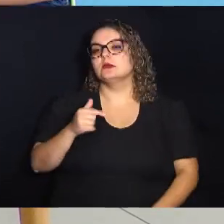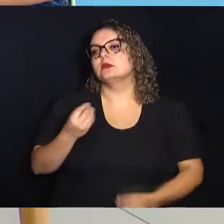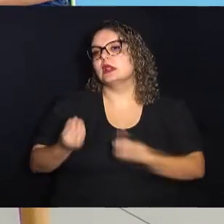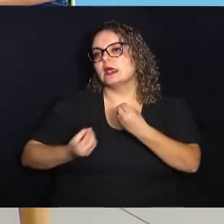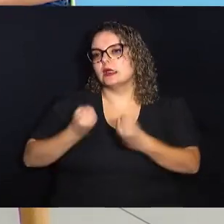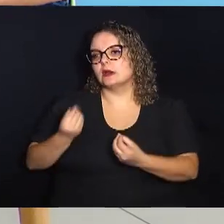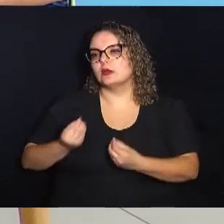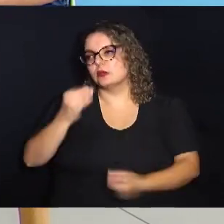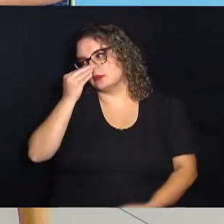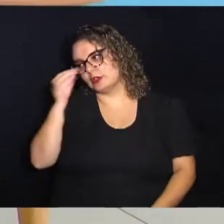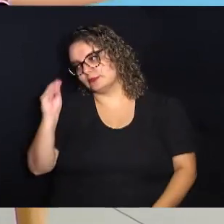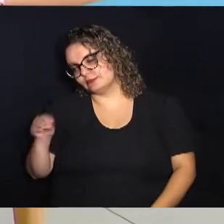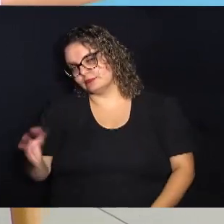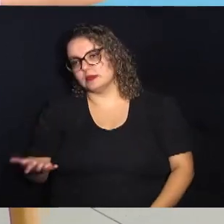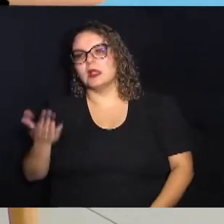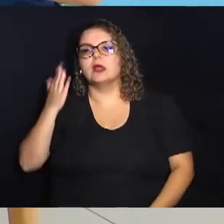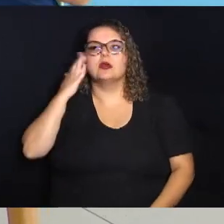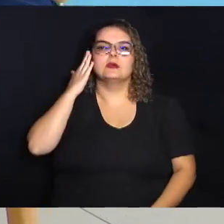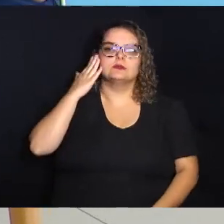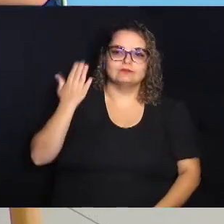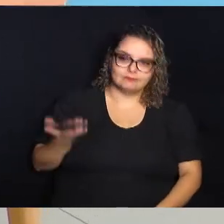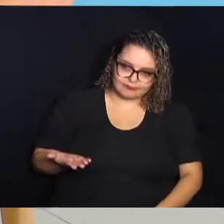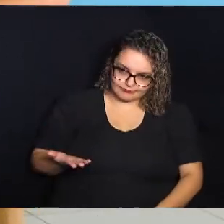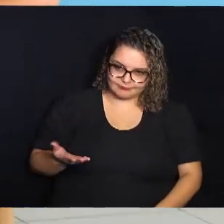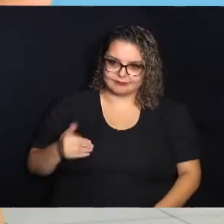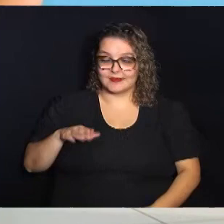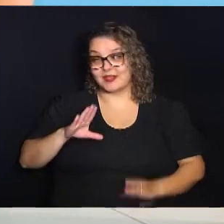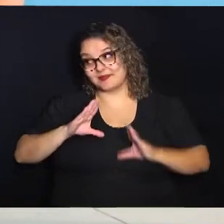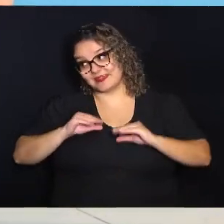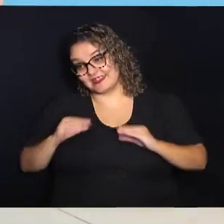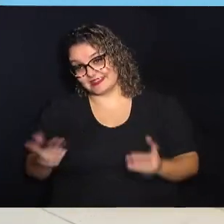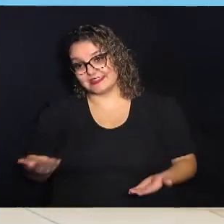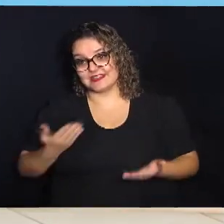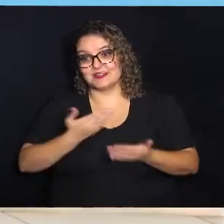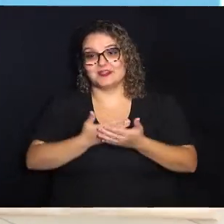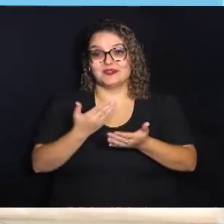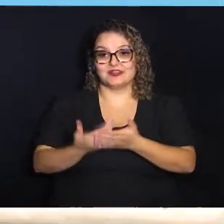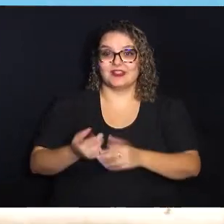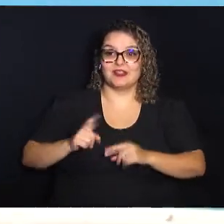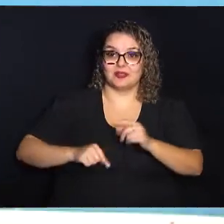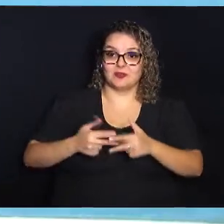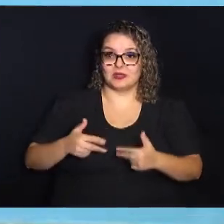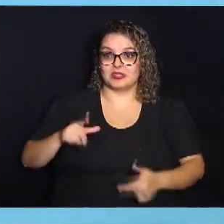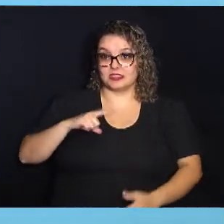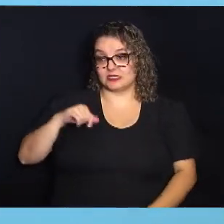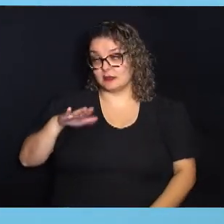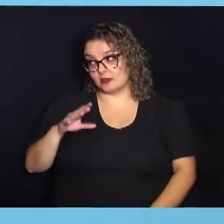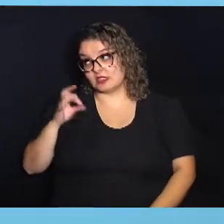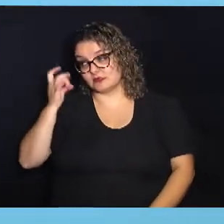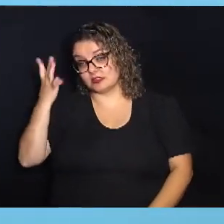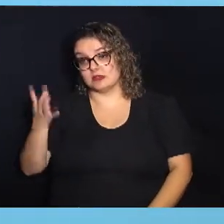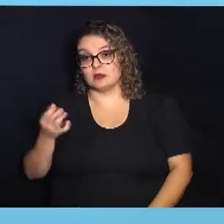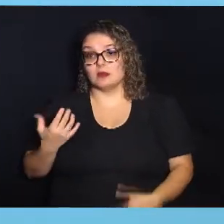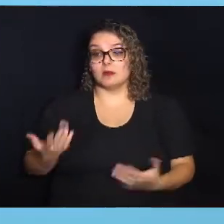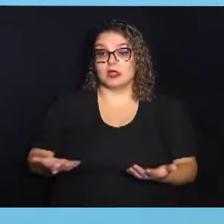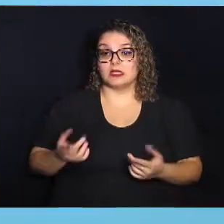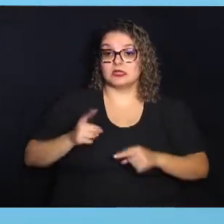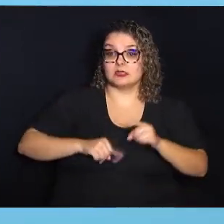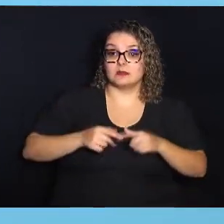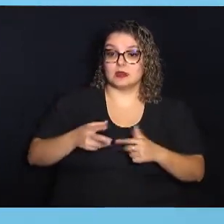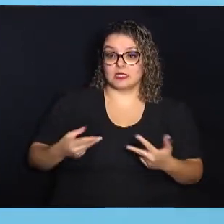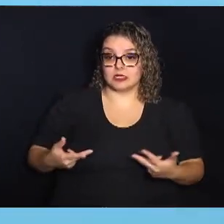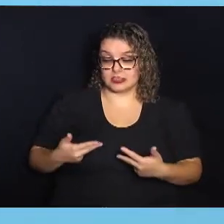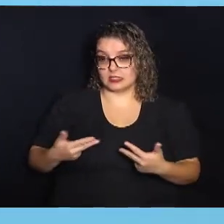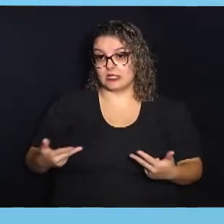deixar elas de lado. Eu sei que é muito mais confortável, né, estudar aquela matéria que você tem mais facilidade, mas a matéria que você tem dificuldade,